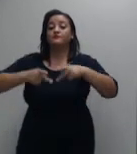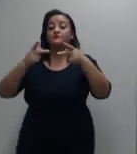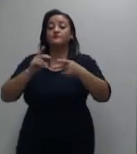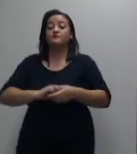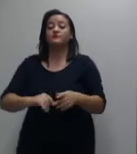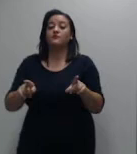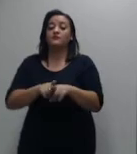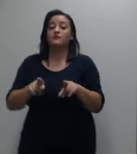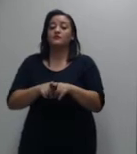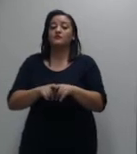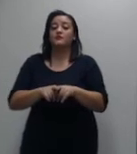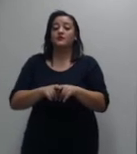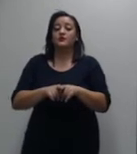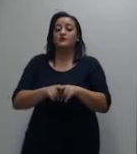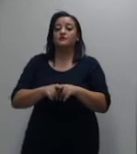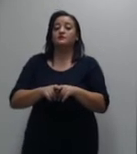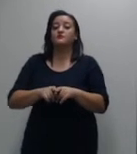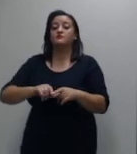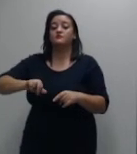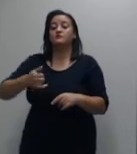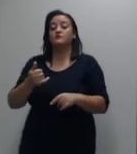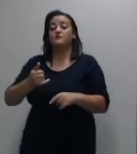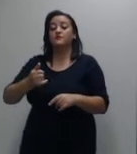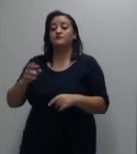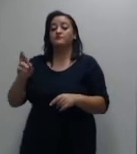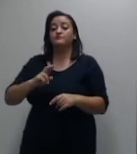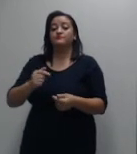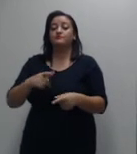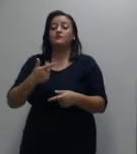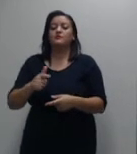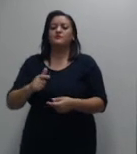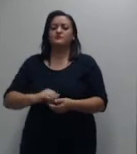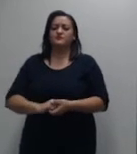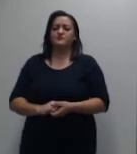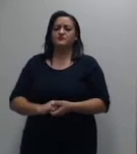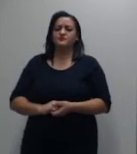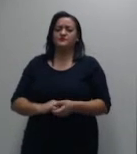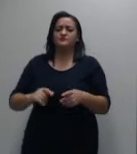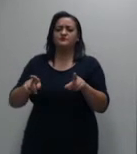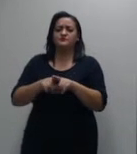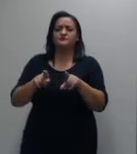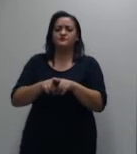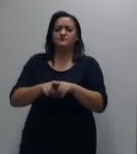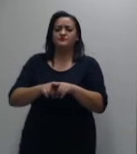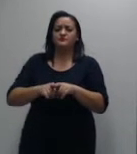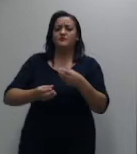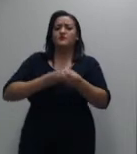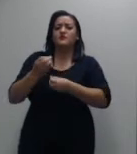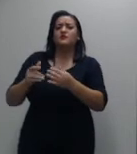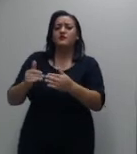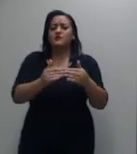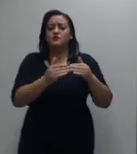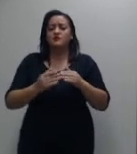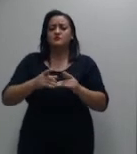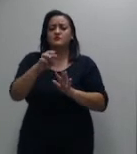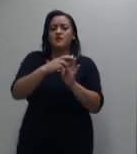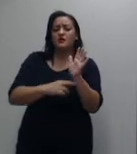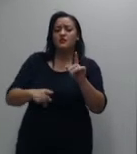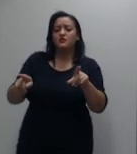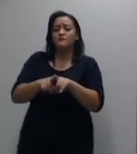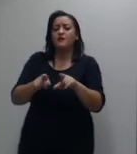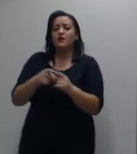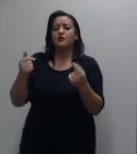foi de apenas 1000 reais eu não ia só vou dar o peito combinado em situação de demanda e que o